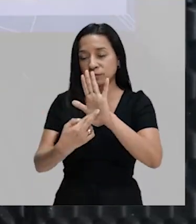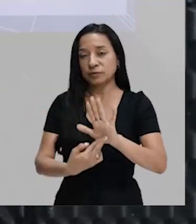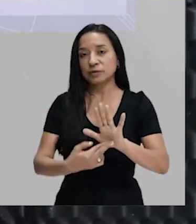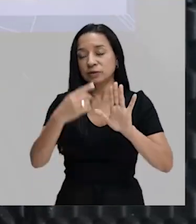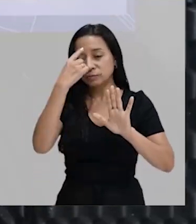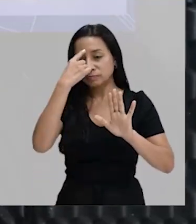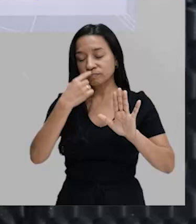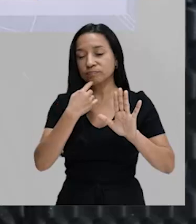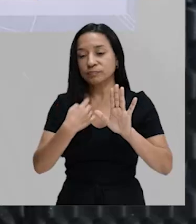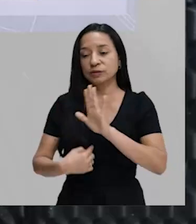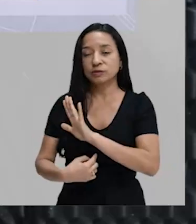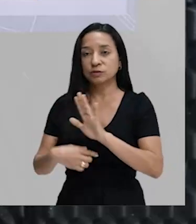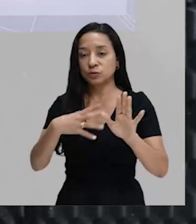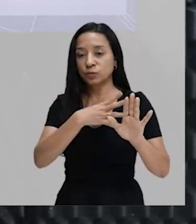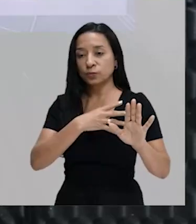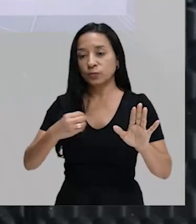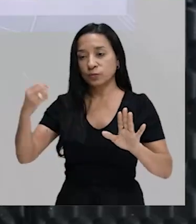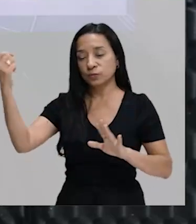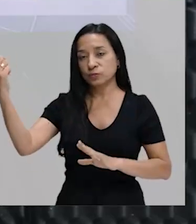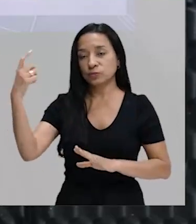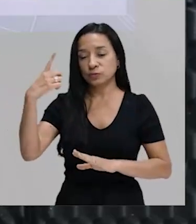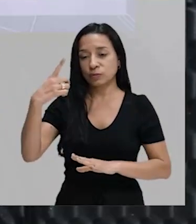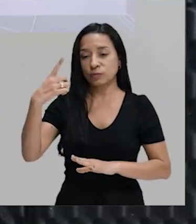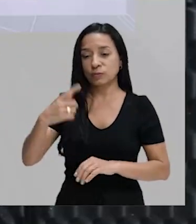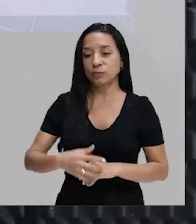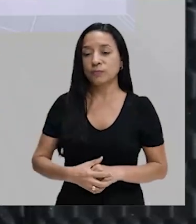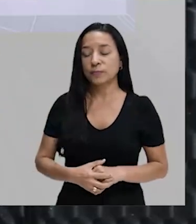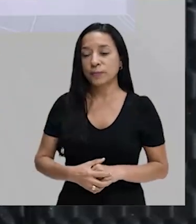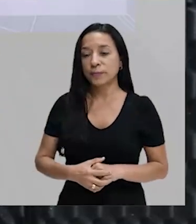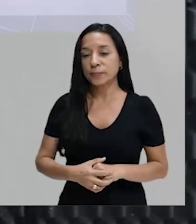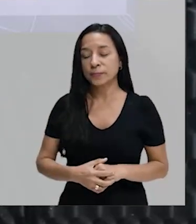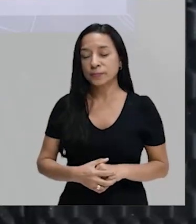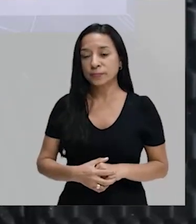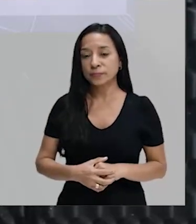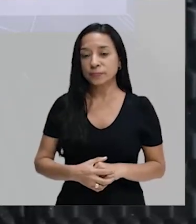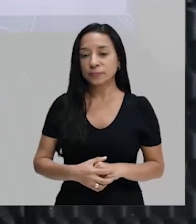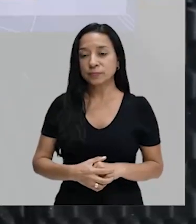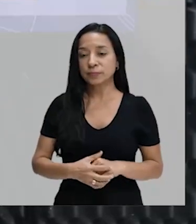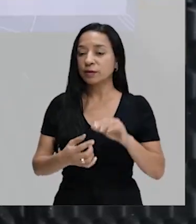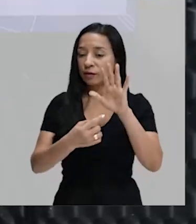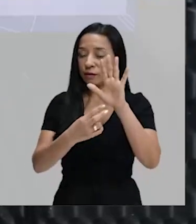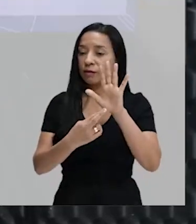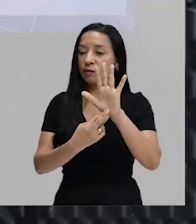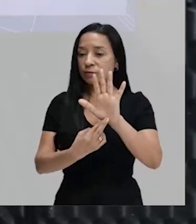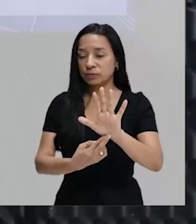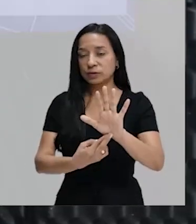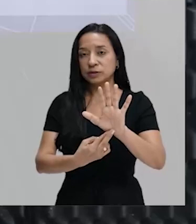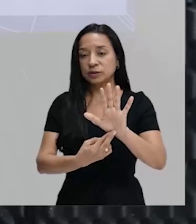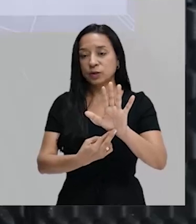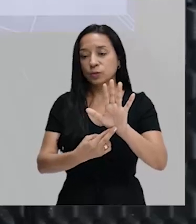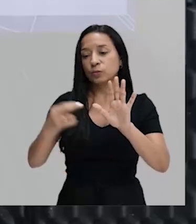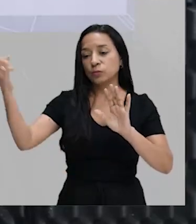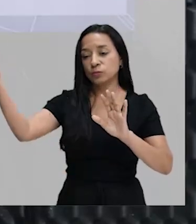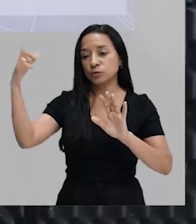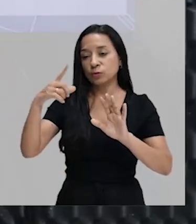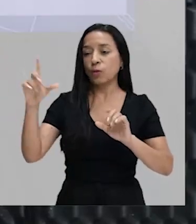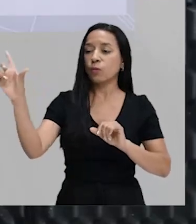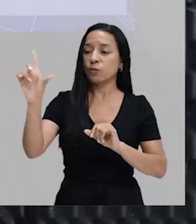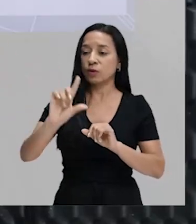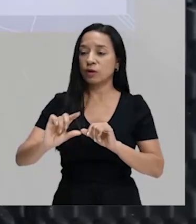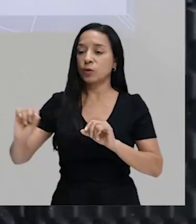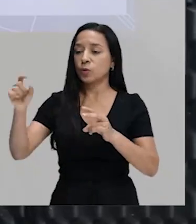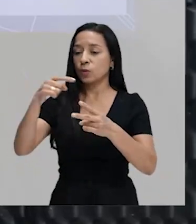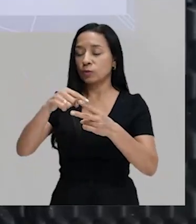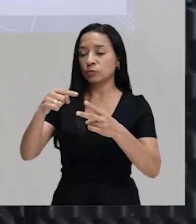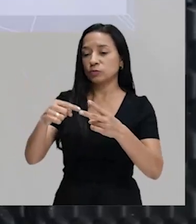tá? Que são os filhos do Sol, que representam basicamente o Sol e a Lua, tá? E